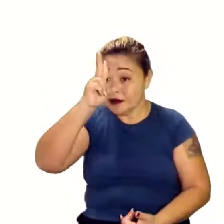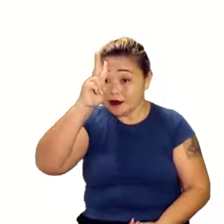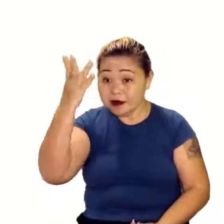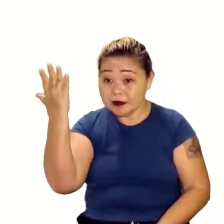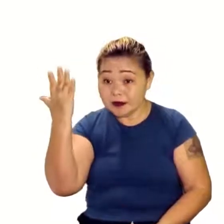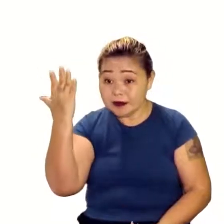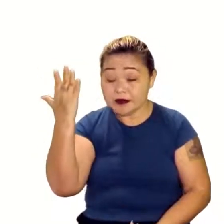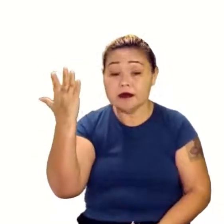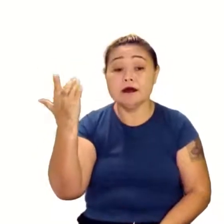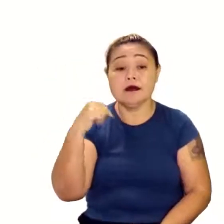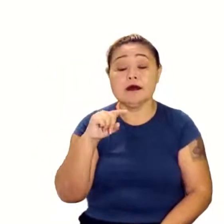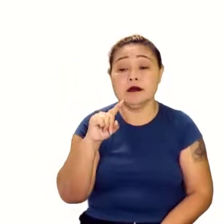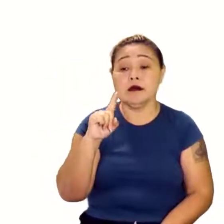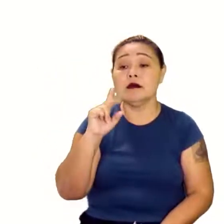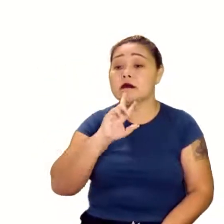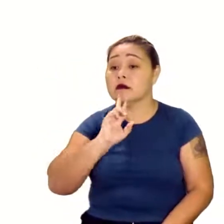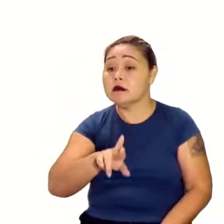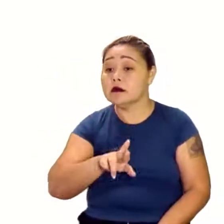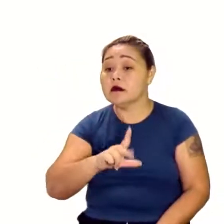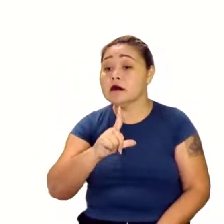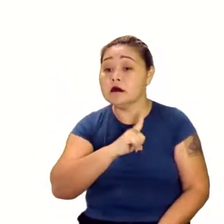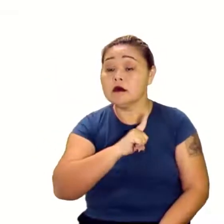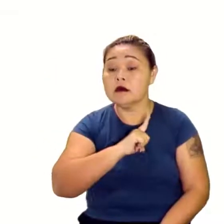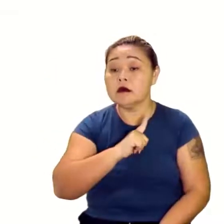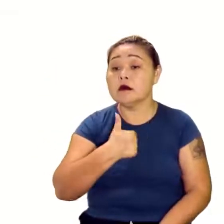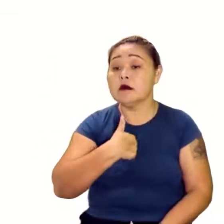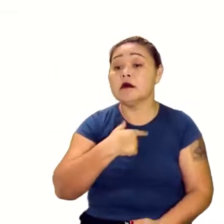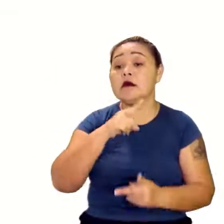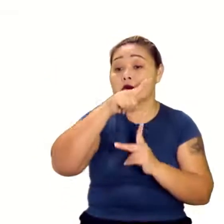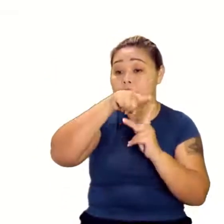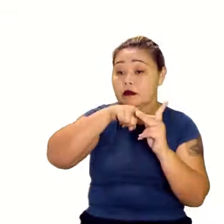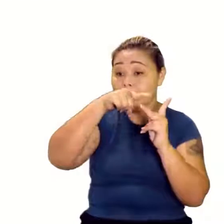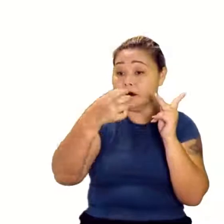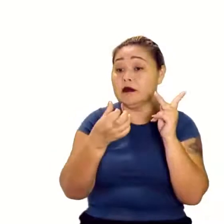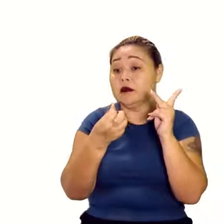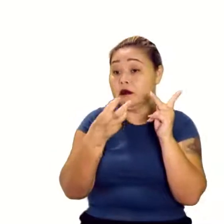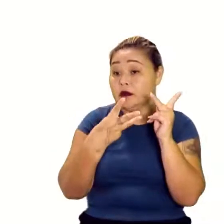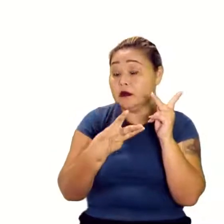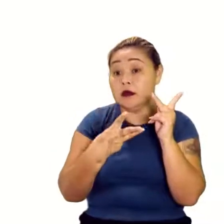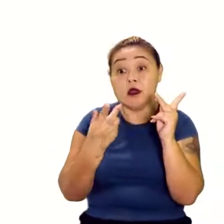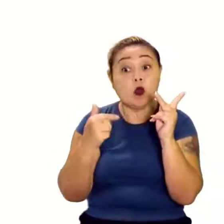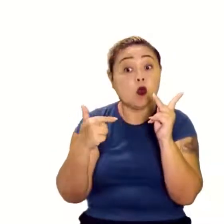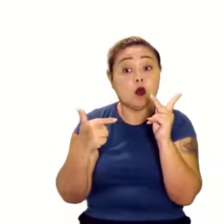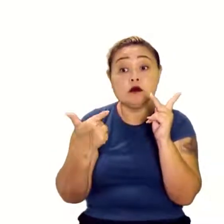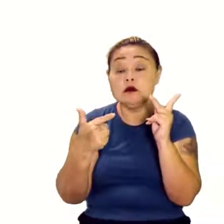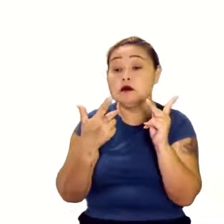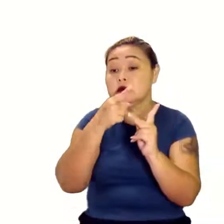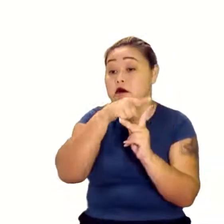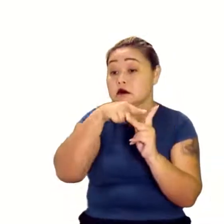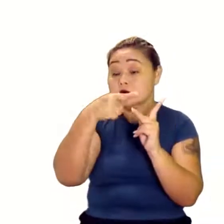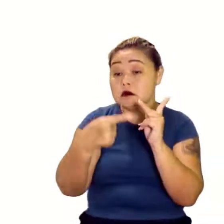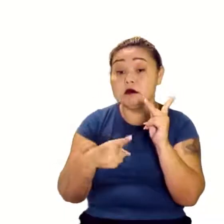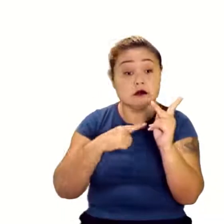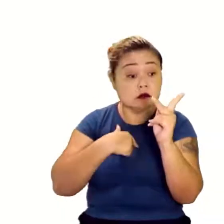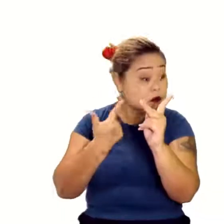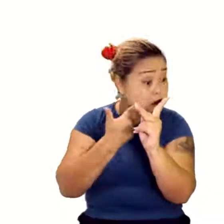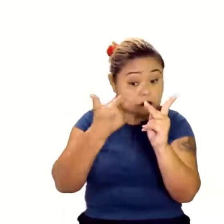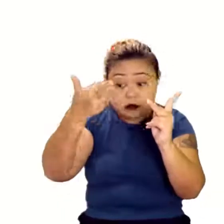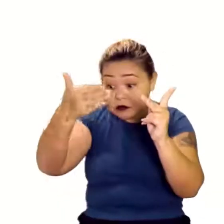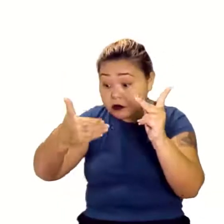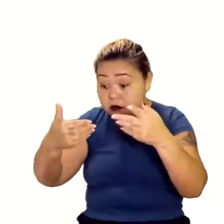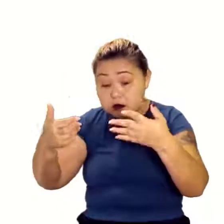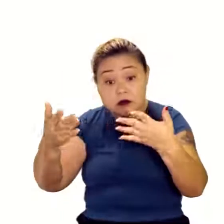números? Que deu lá uma resposta que não tinha uma raiz, não tinha uma raiz. E aí no gabarito eu não conseguia achar